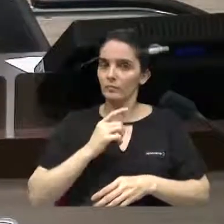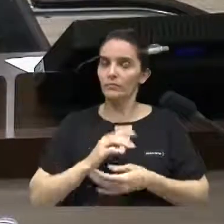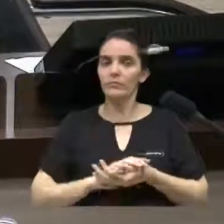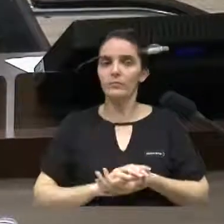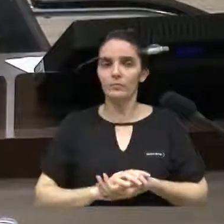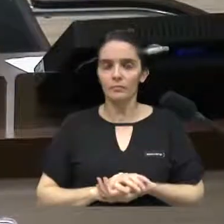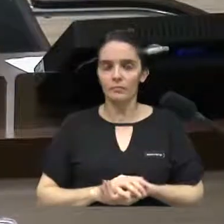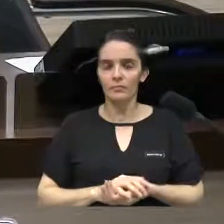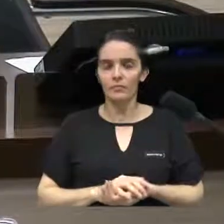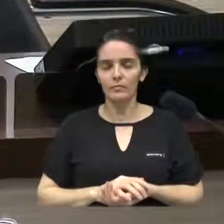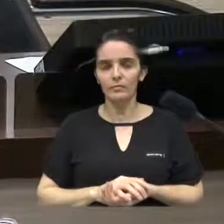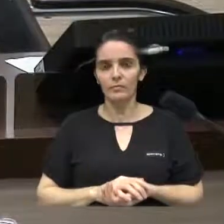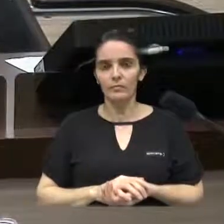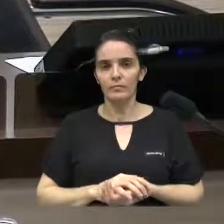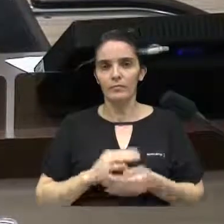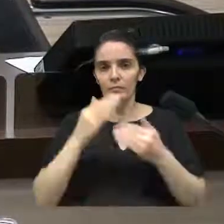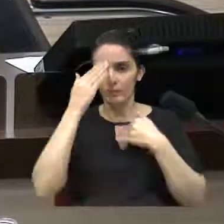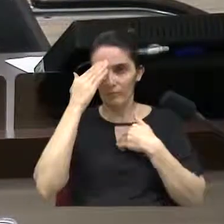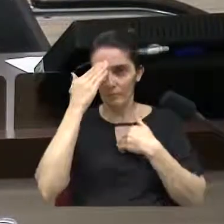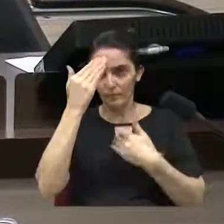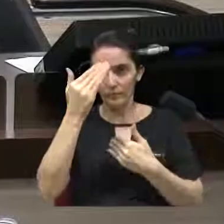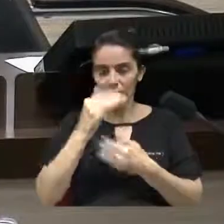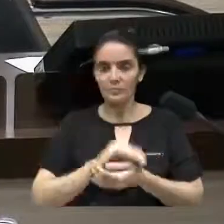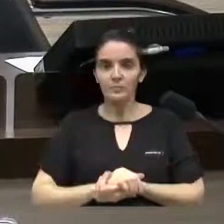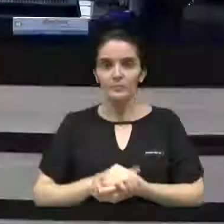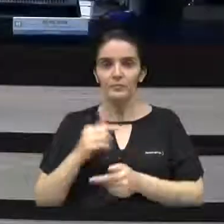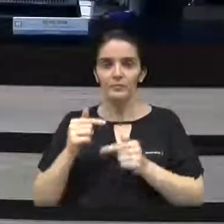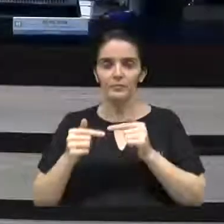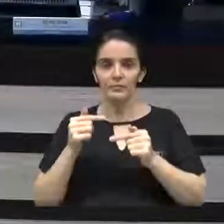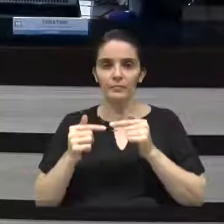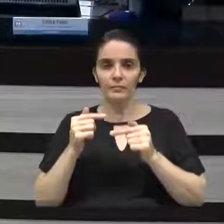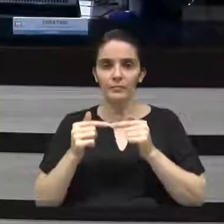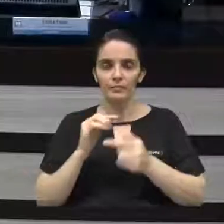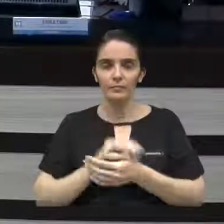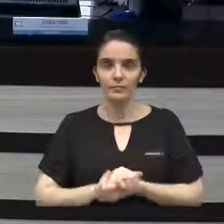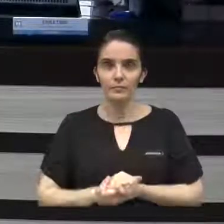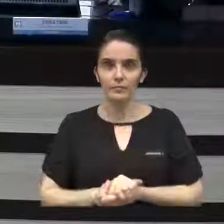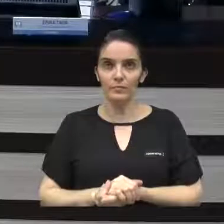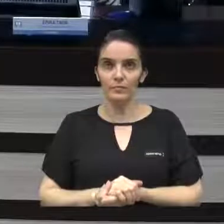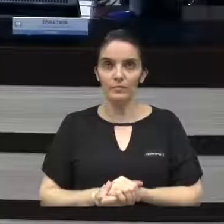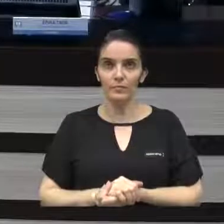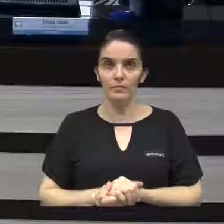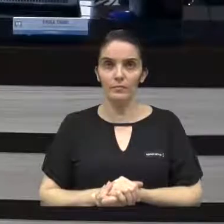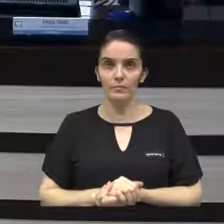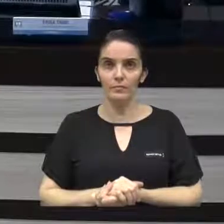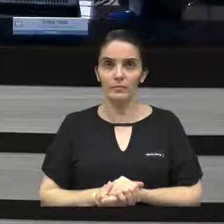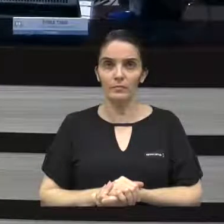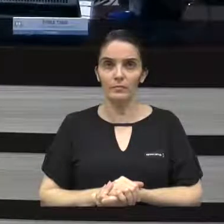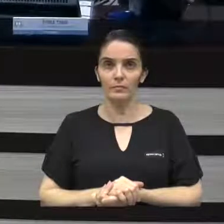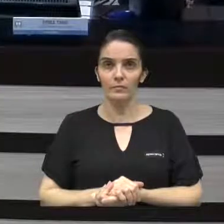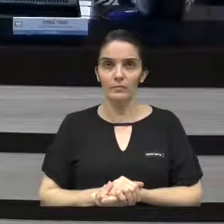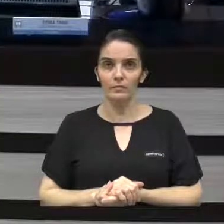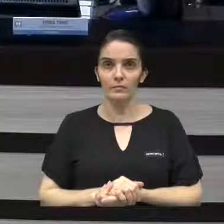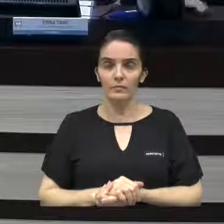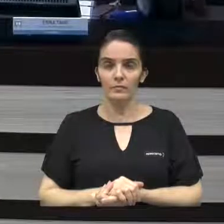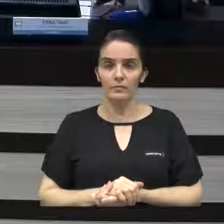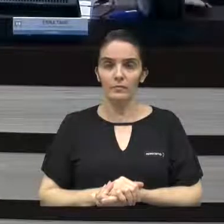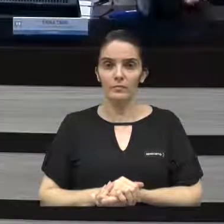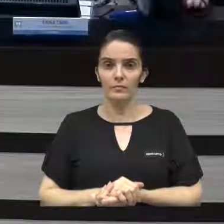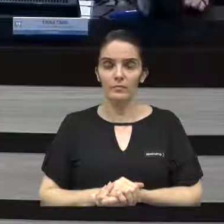casada ainda acontece. Muito obrigada. Continua a discussão. Eu desejo quero discutir. Pode, por